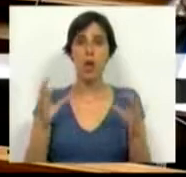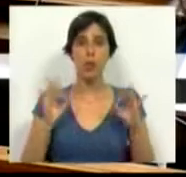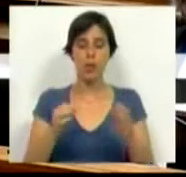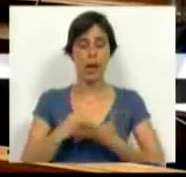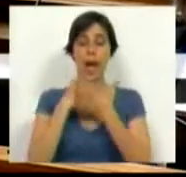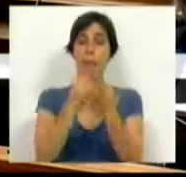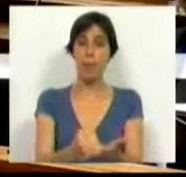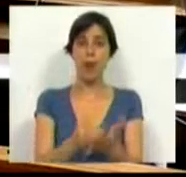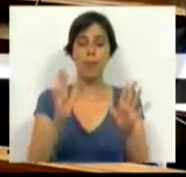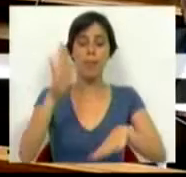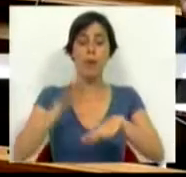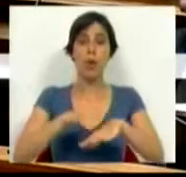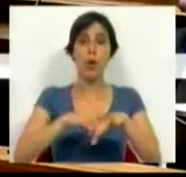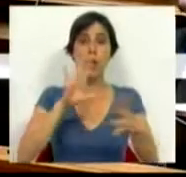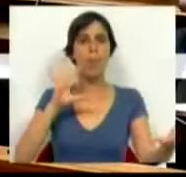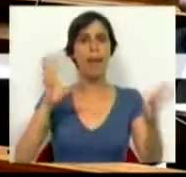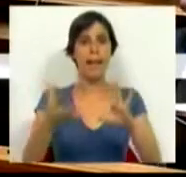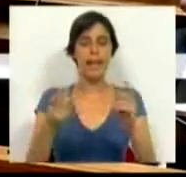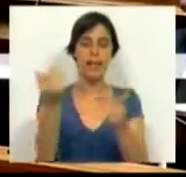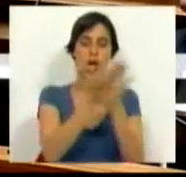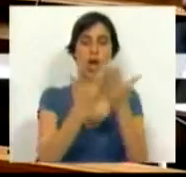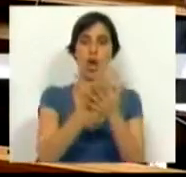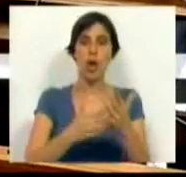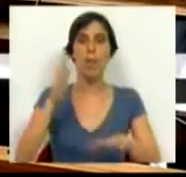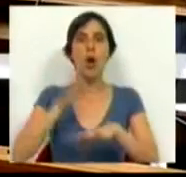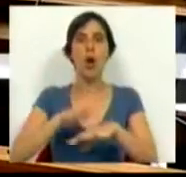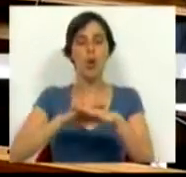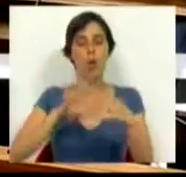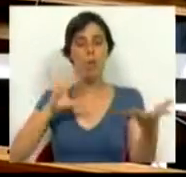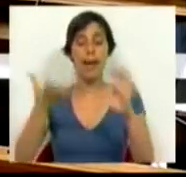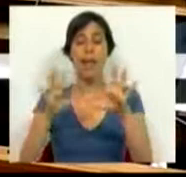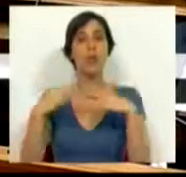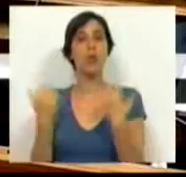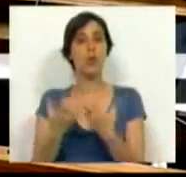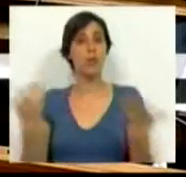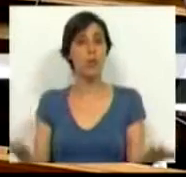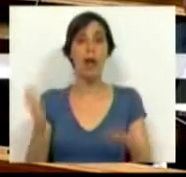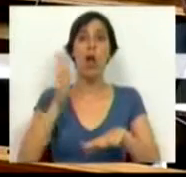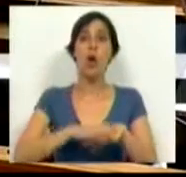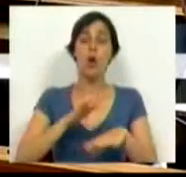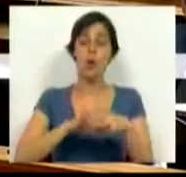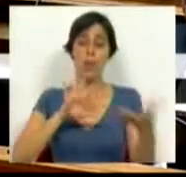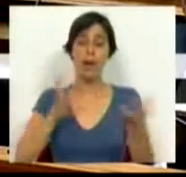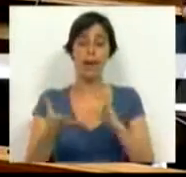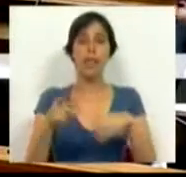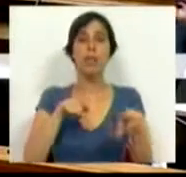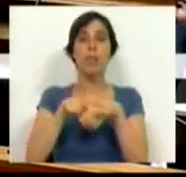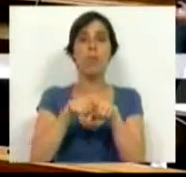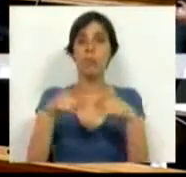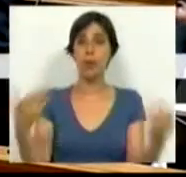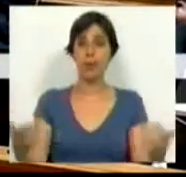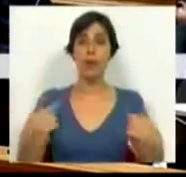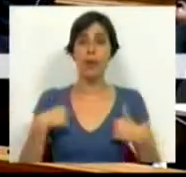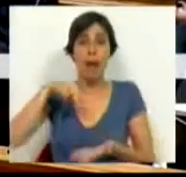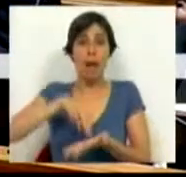que o apoia. A culpa da crise económica, a culpa da crise social e a culpa da crise política. E